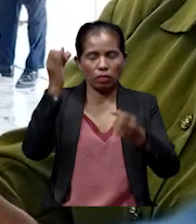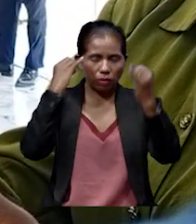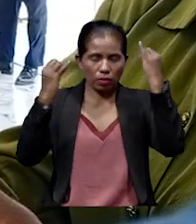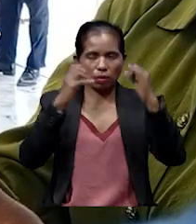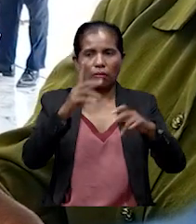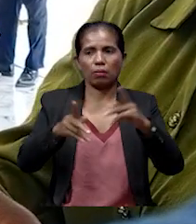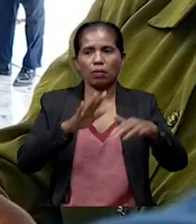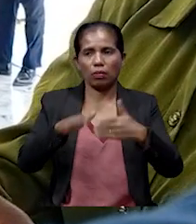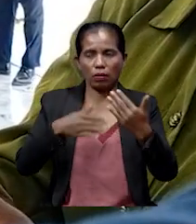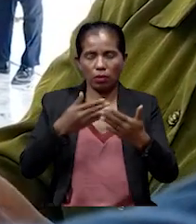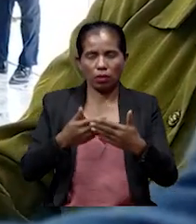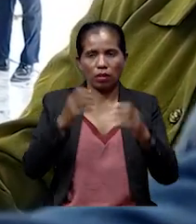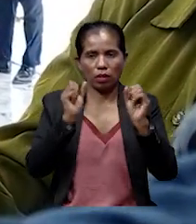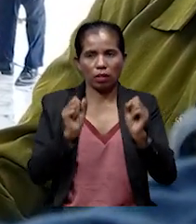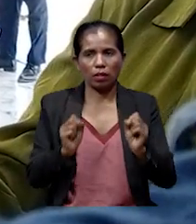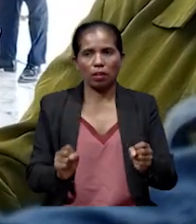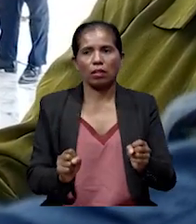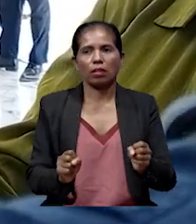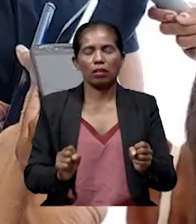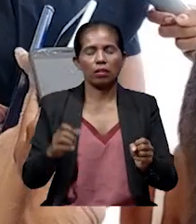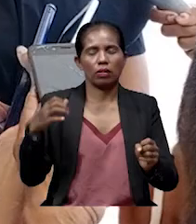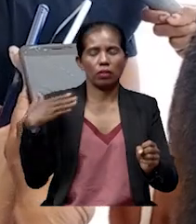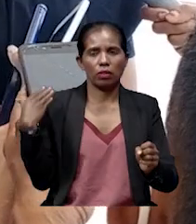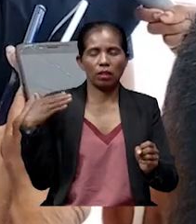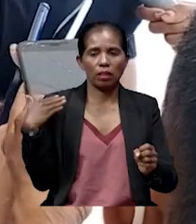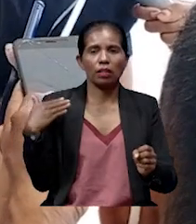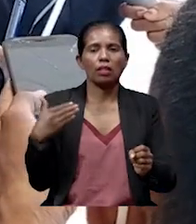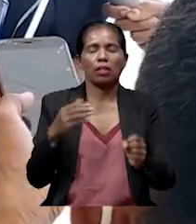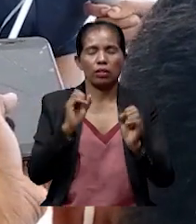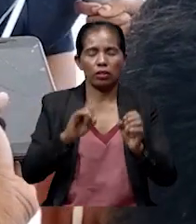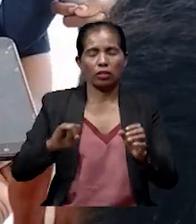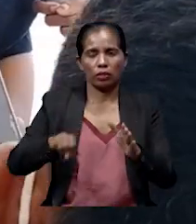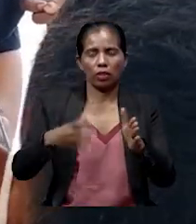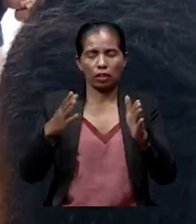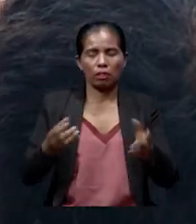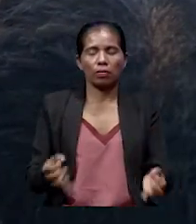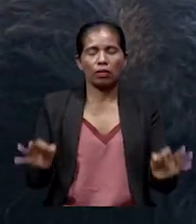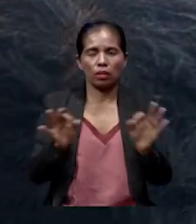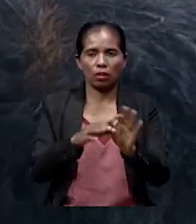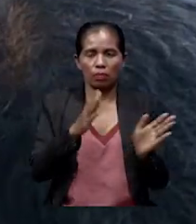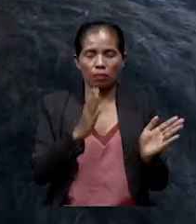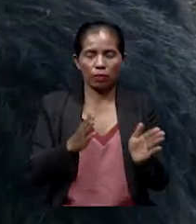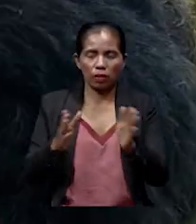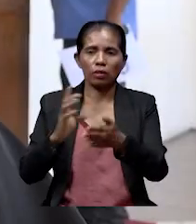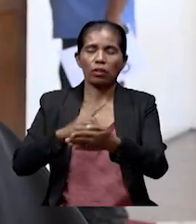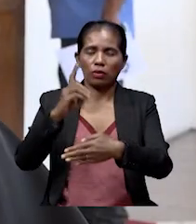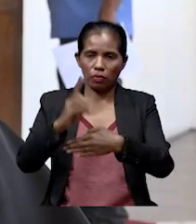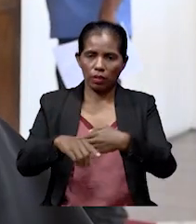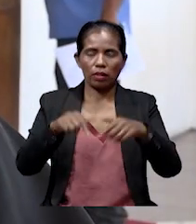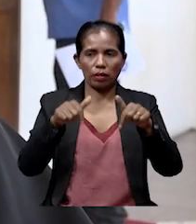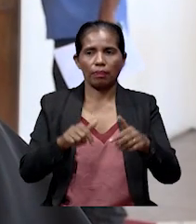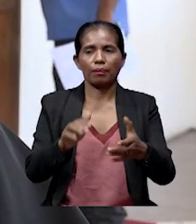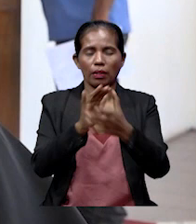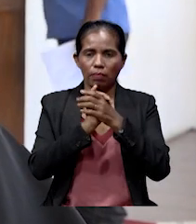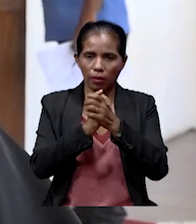povo iha base, nune, papel jornalista importante tebes iha processo desenvolvimento idane. Parabéns para